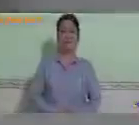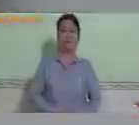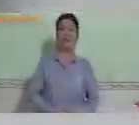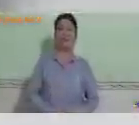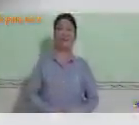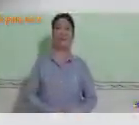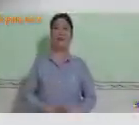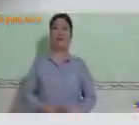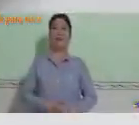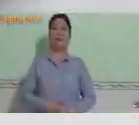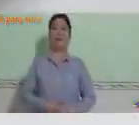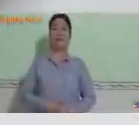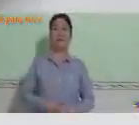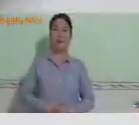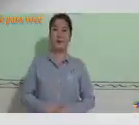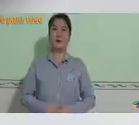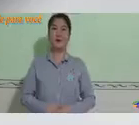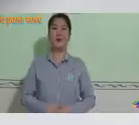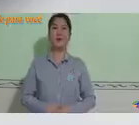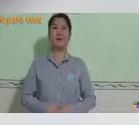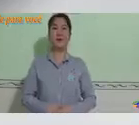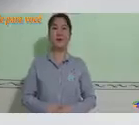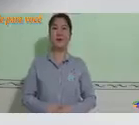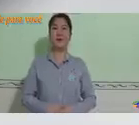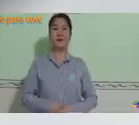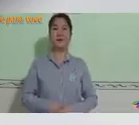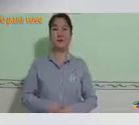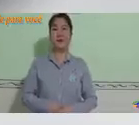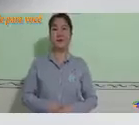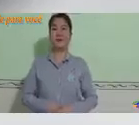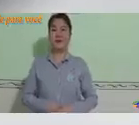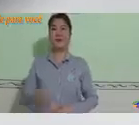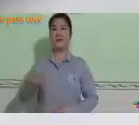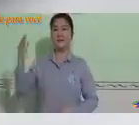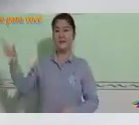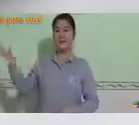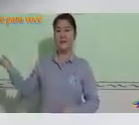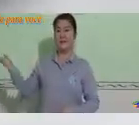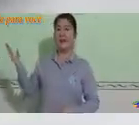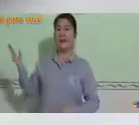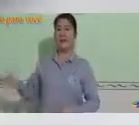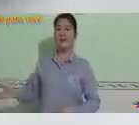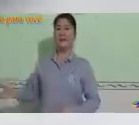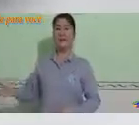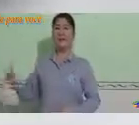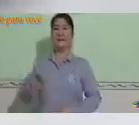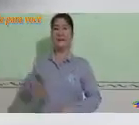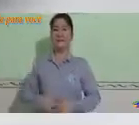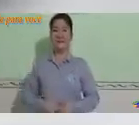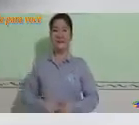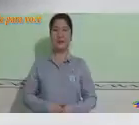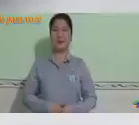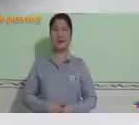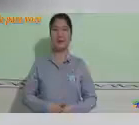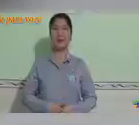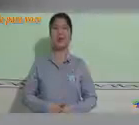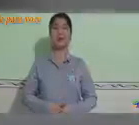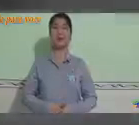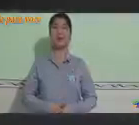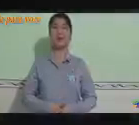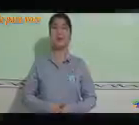A argila irá remover o excesso de oleosidade da pele e devolver os minerais necessários. Confira algumas opções